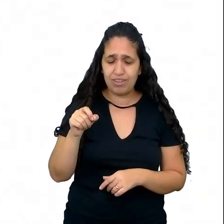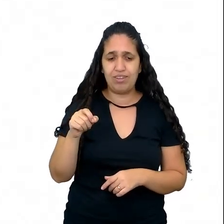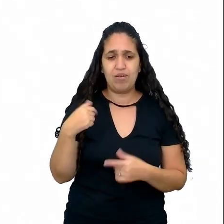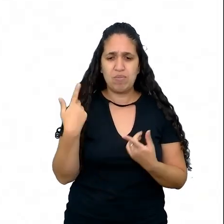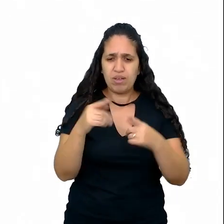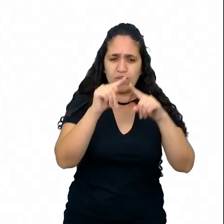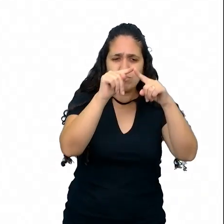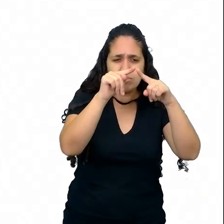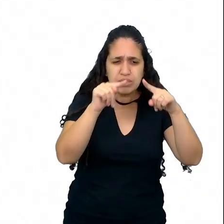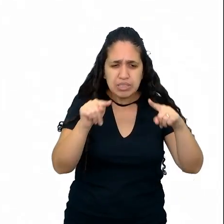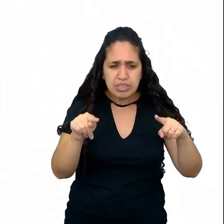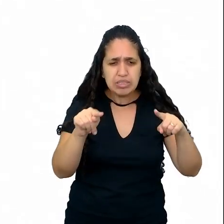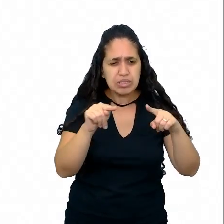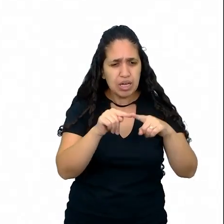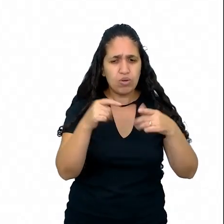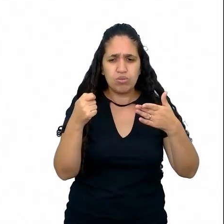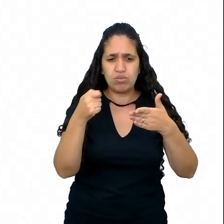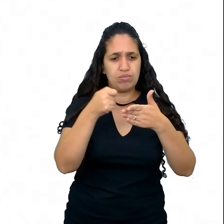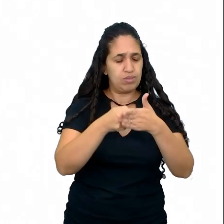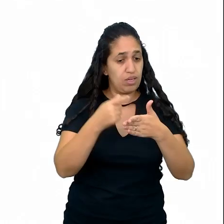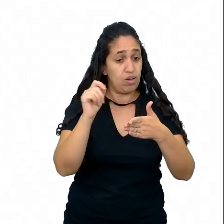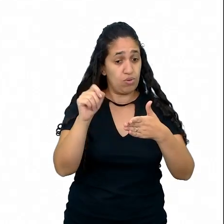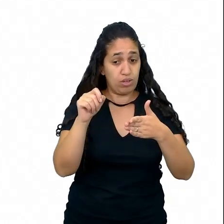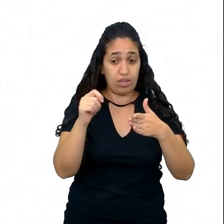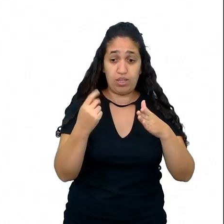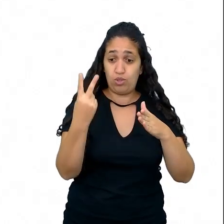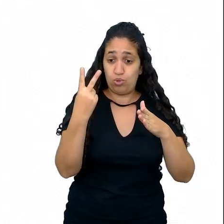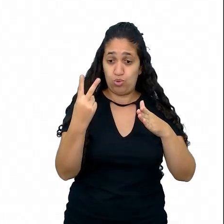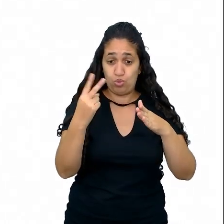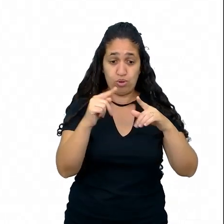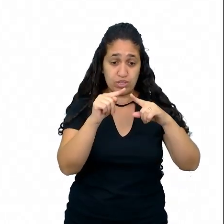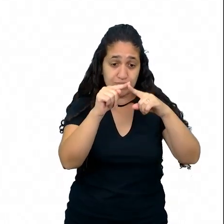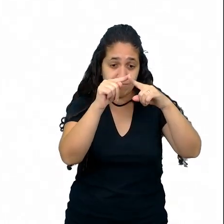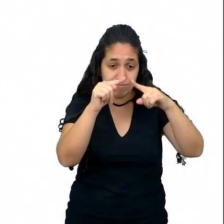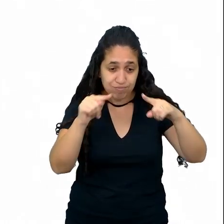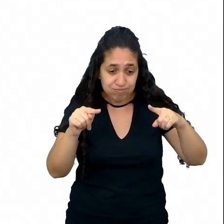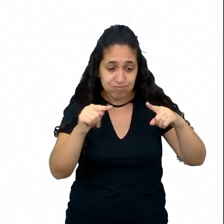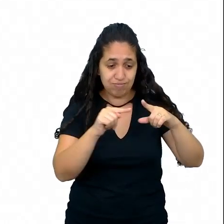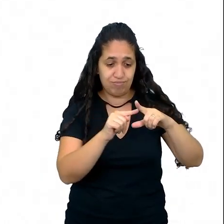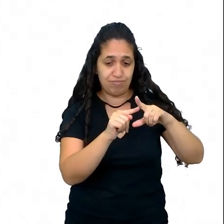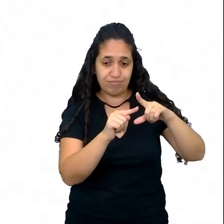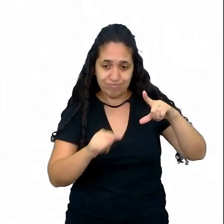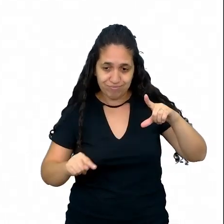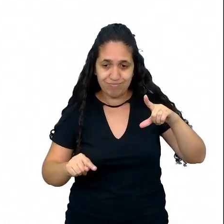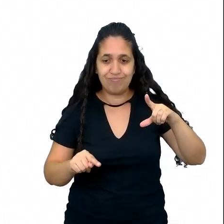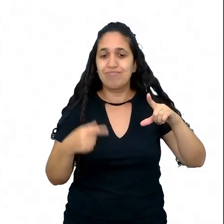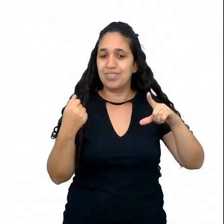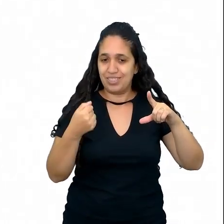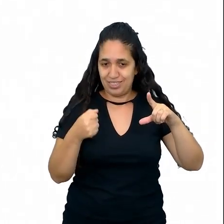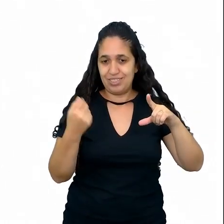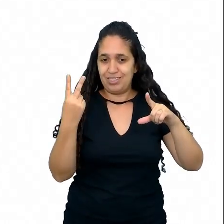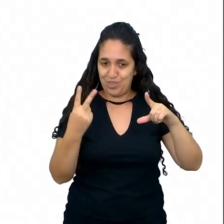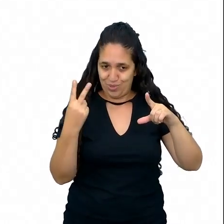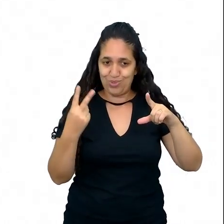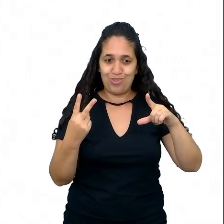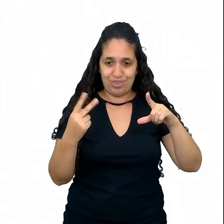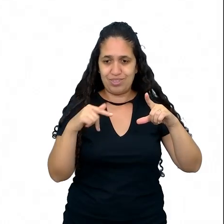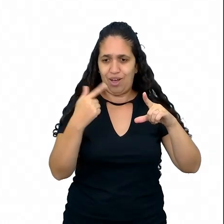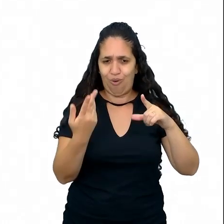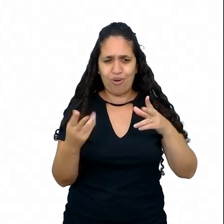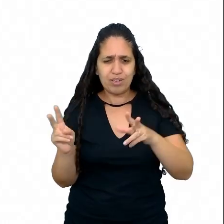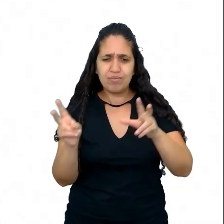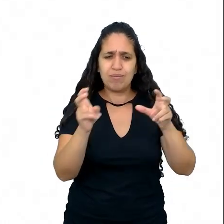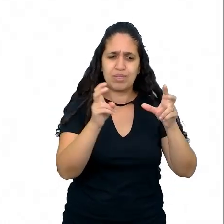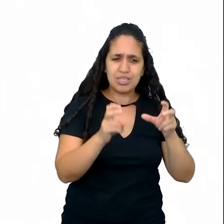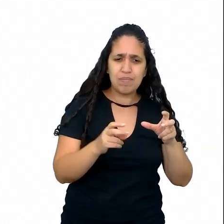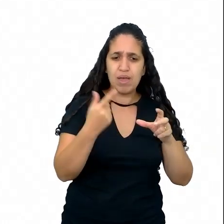um triângulo, obrigatoriamente, ele vai ter dois ângulos agudos, né? Então, tem que ter dois ângulos agudos. O que vai identificar a